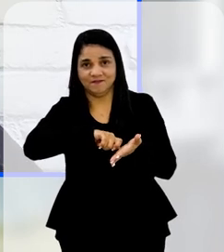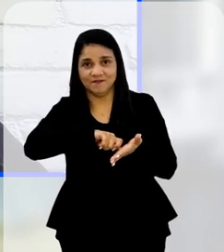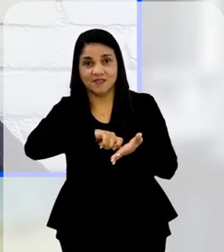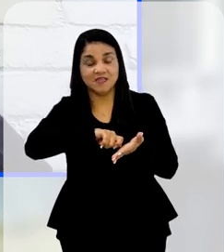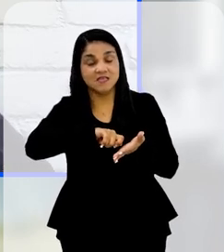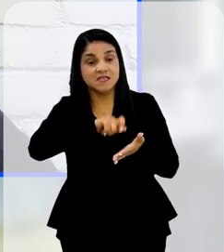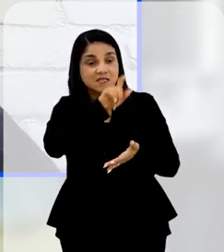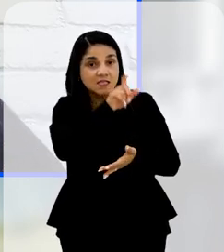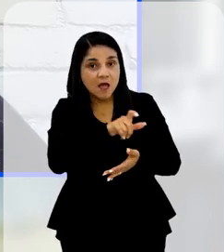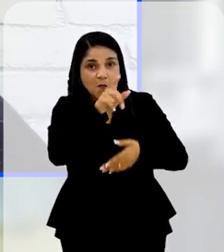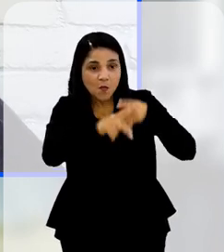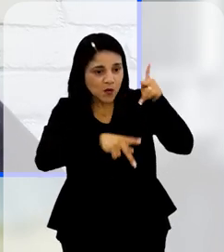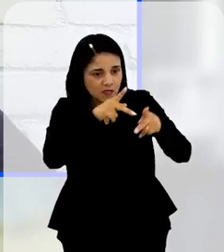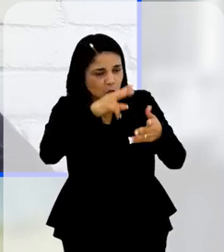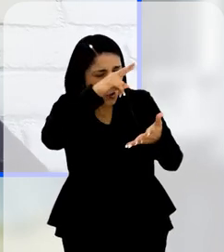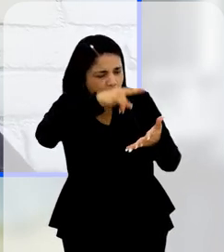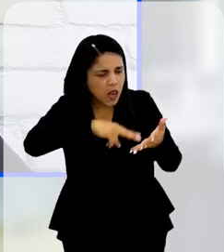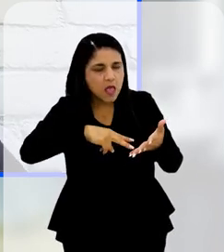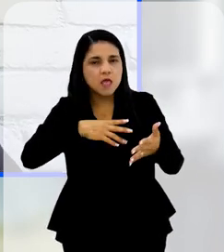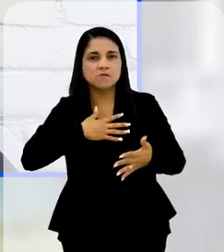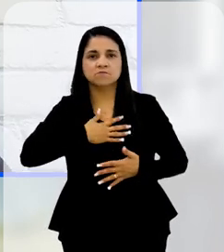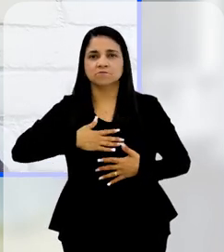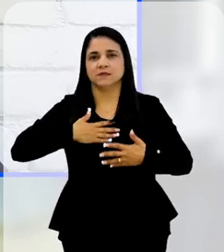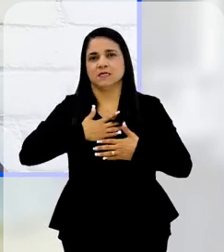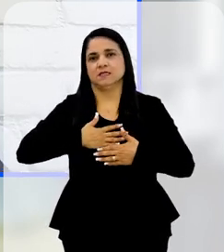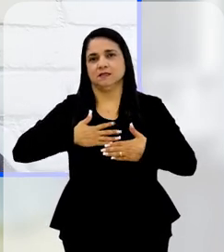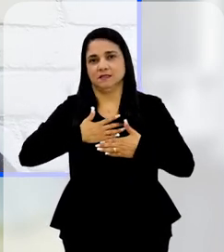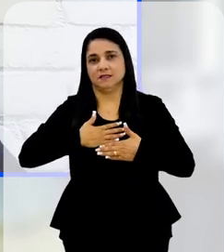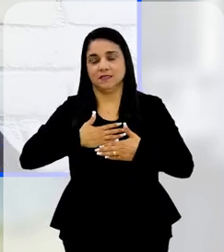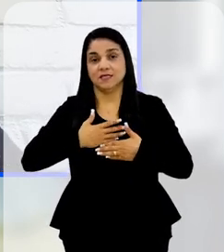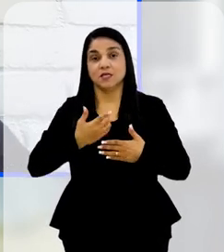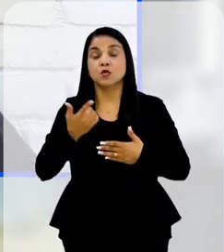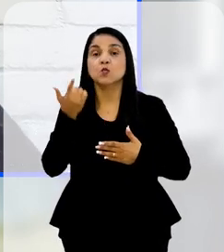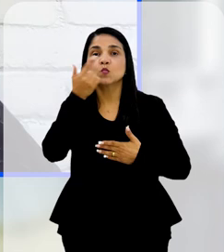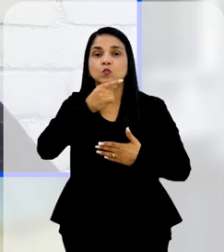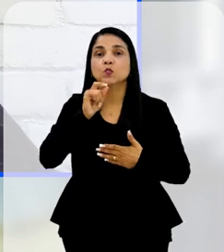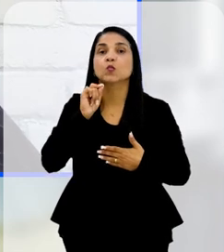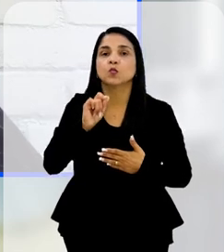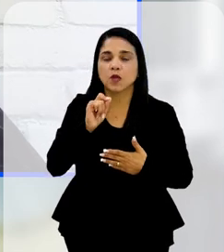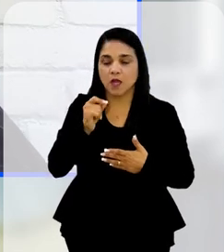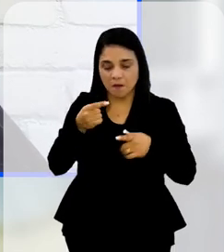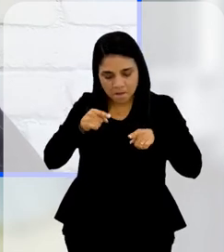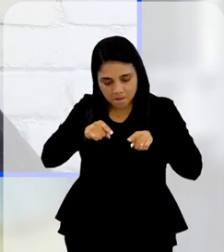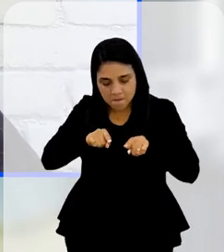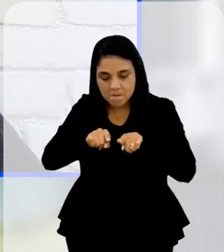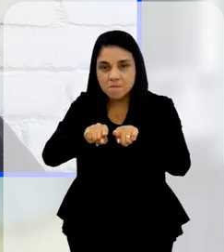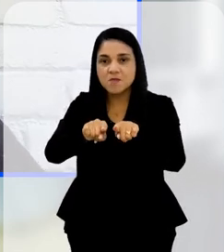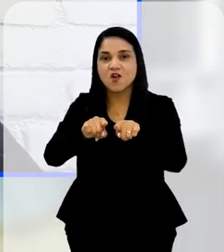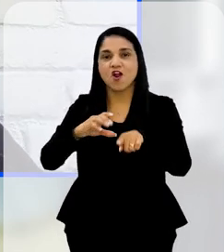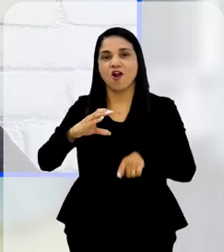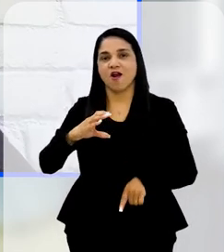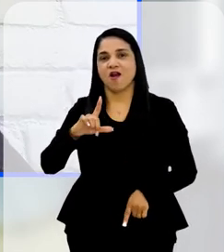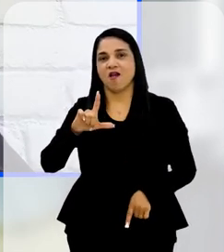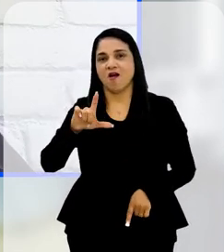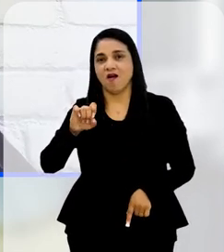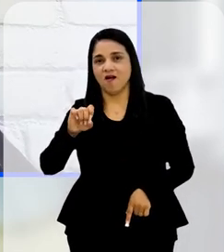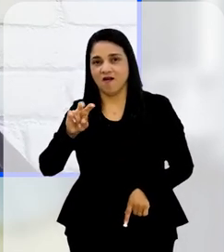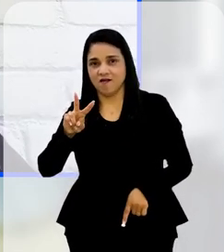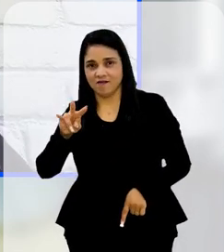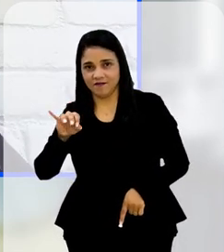pudessem ler com prazer. E isso eu obtive nessa parceria com o Clóvis. Ele me permitiu, quer